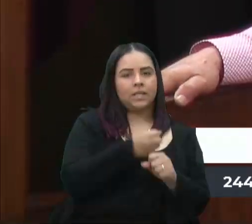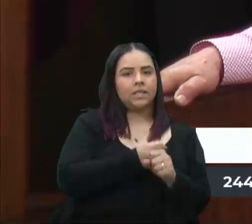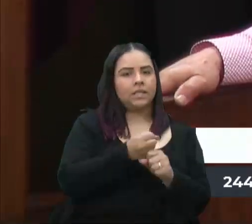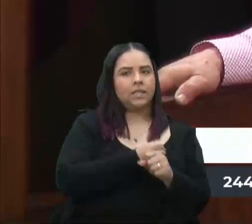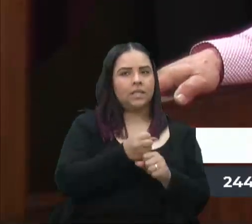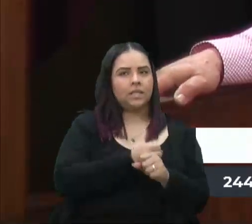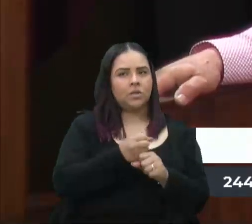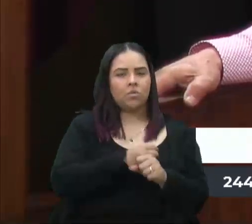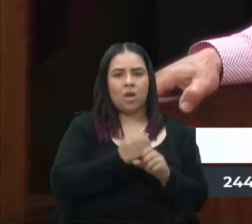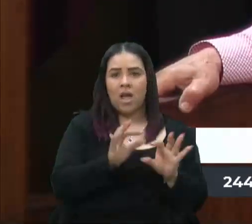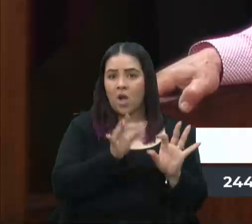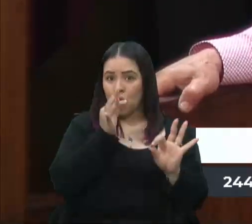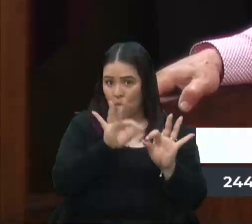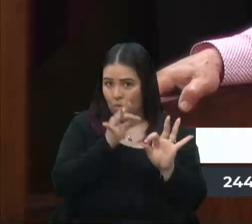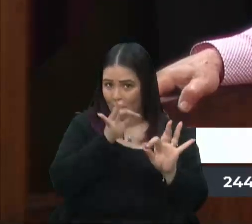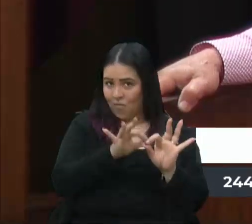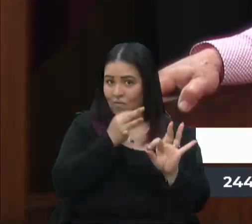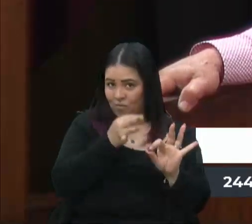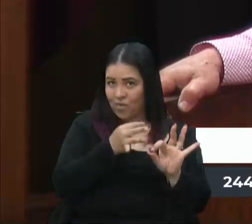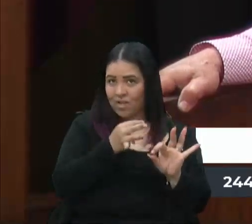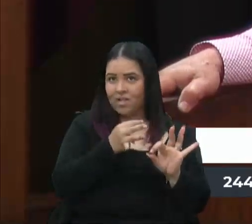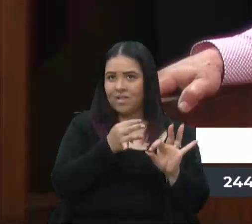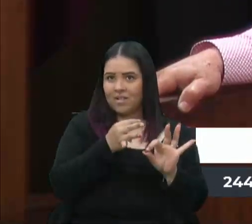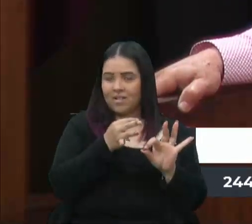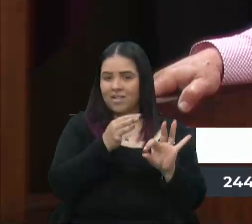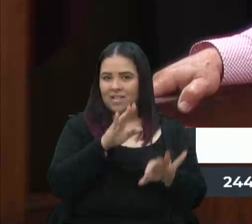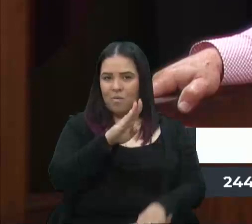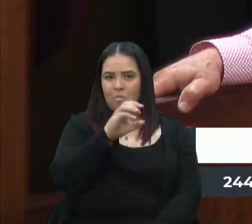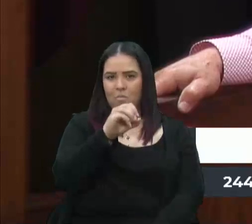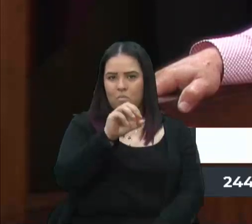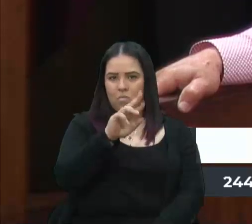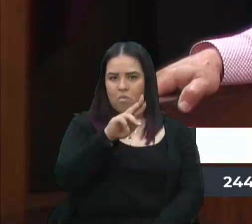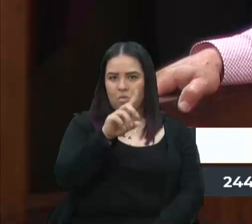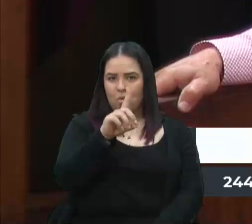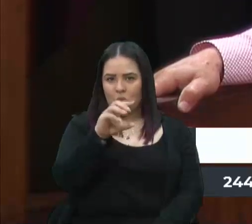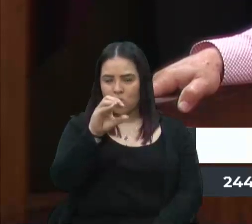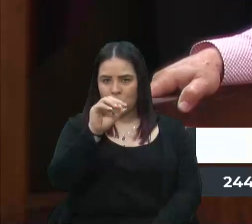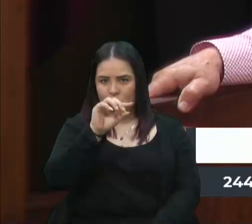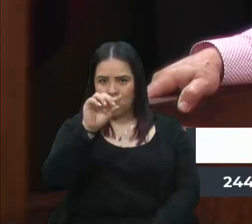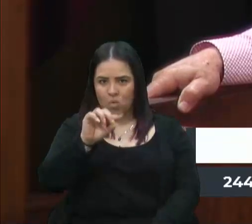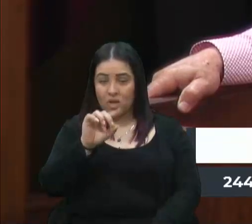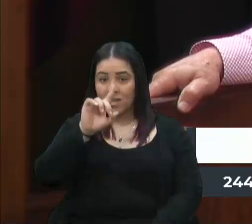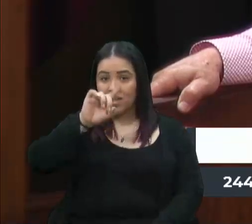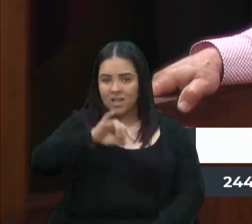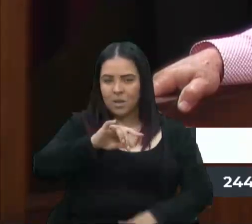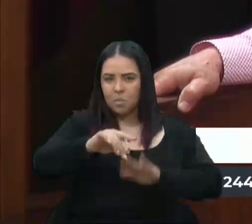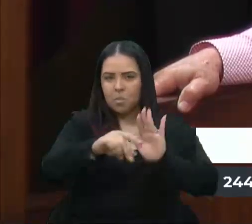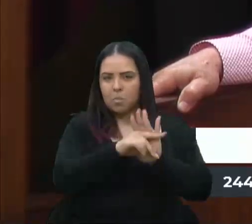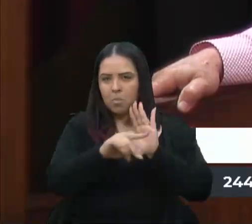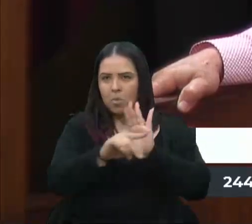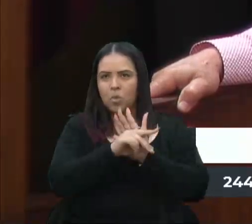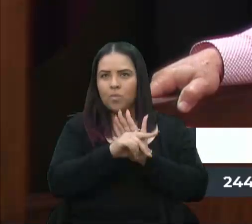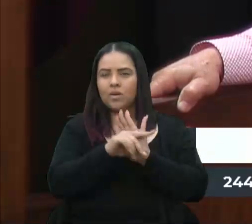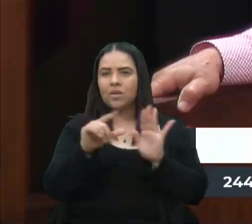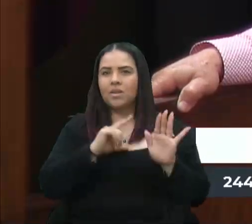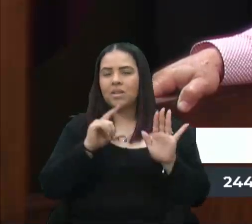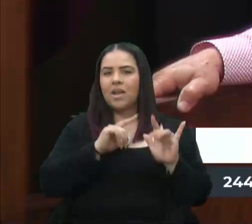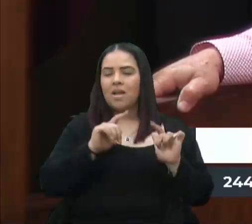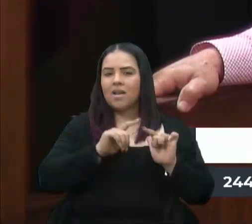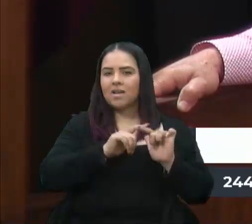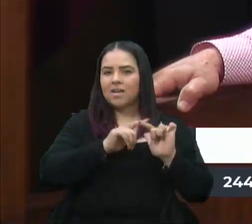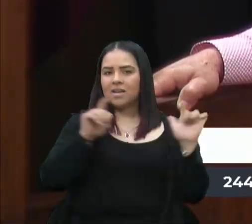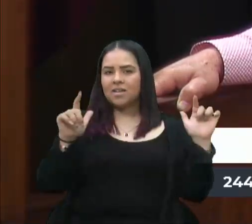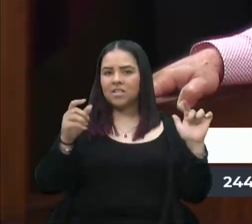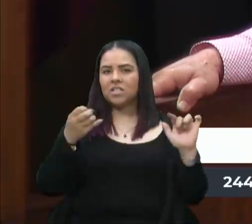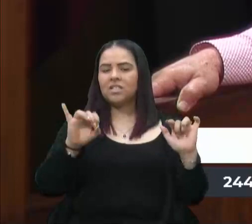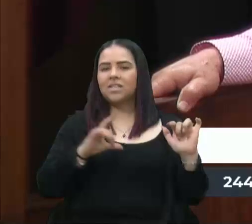a uva, vereador Sandra, abordou que aquela que sustenta o agricultor nas grandes produções de quem